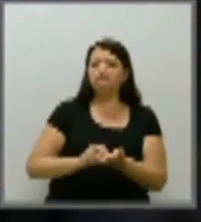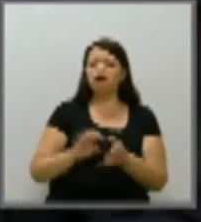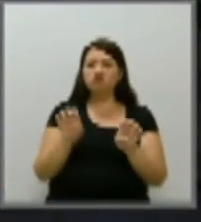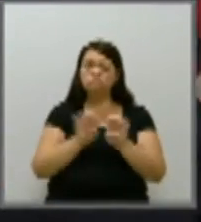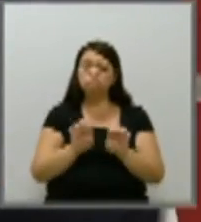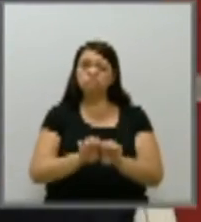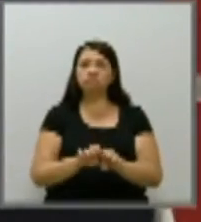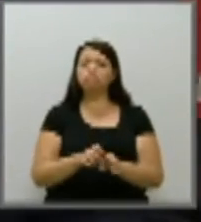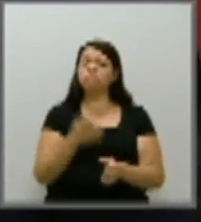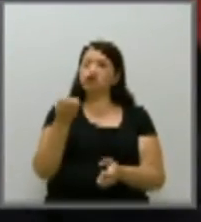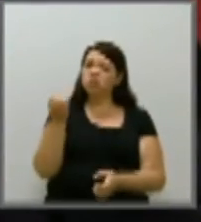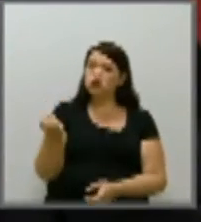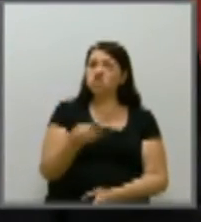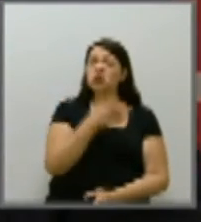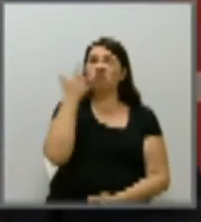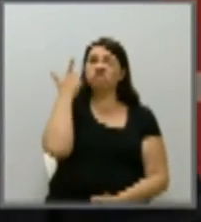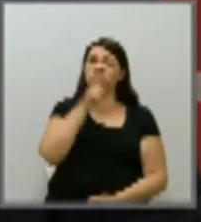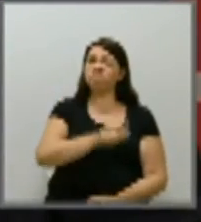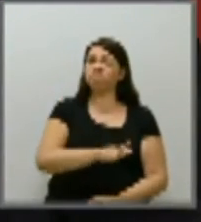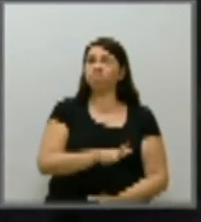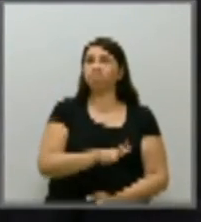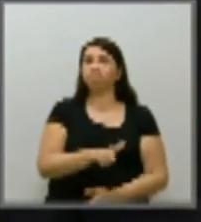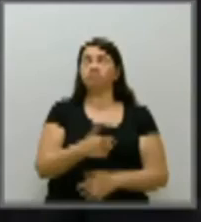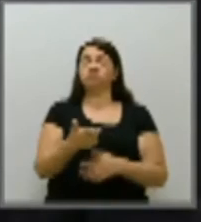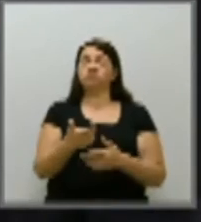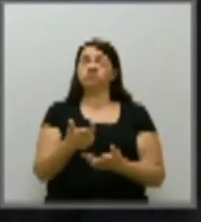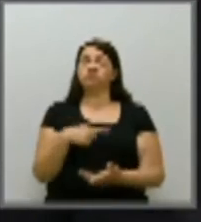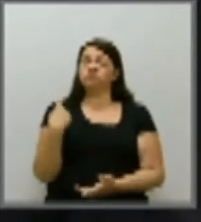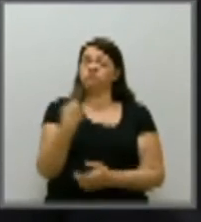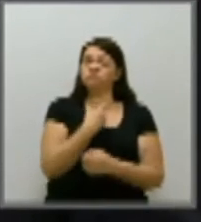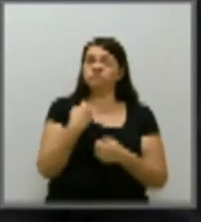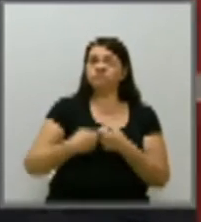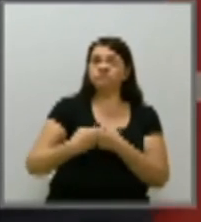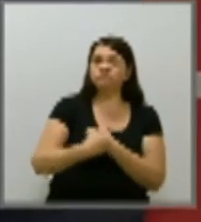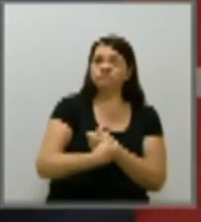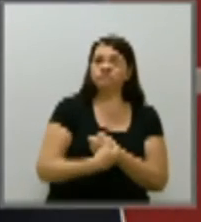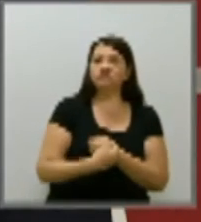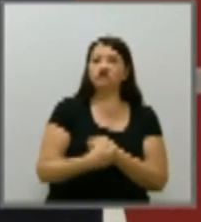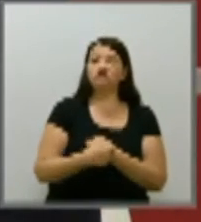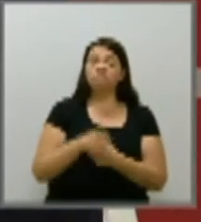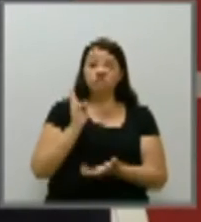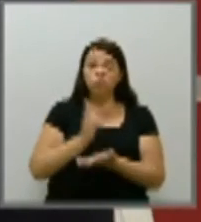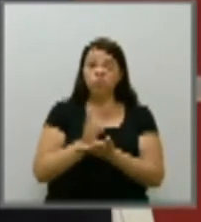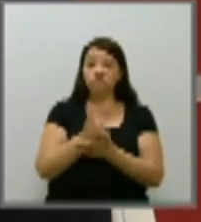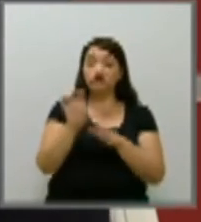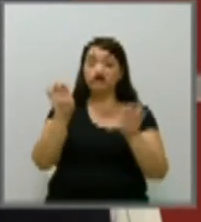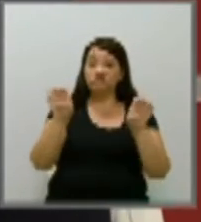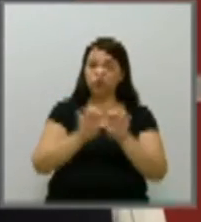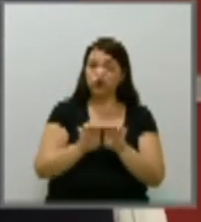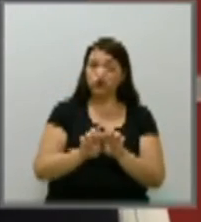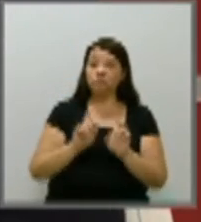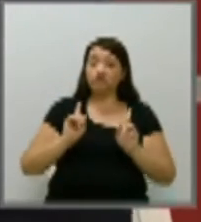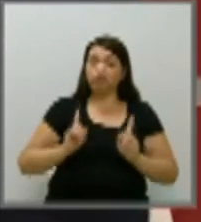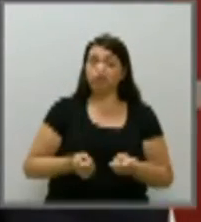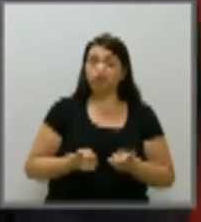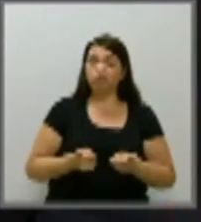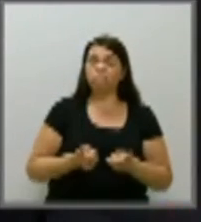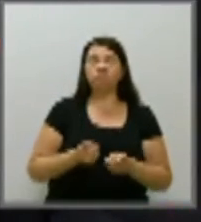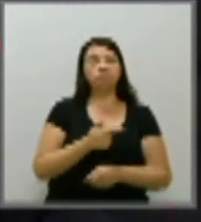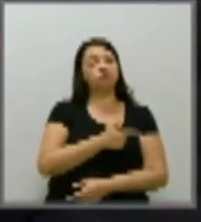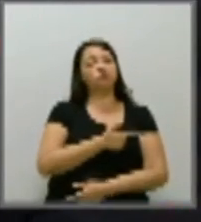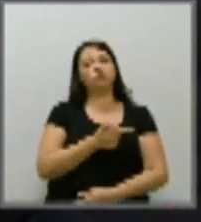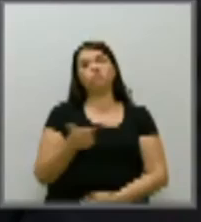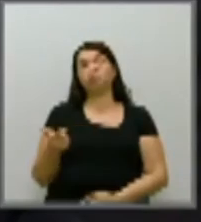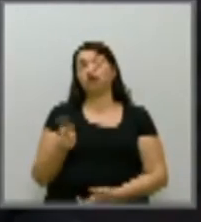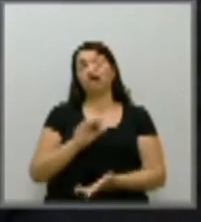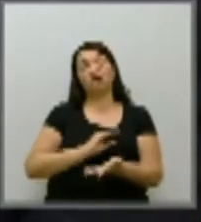Nova Conquista e tantas outras vilas da nossa cidade, a gente se mantendo essa estrutura como ela está, não haverá